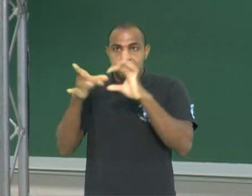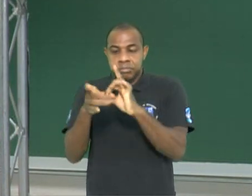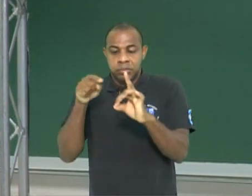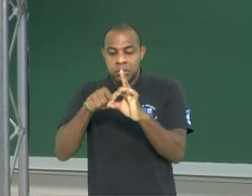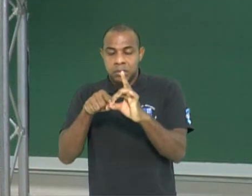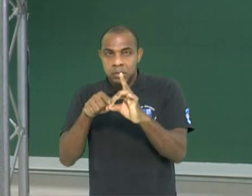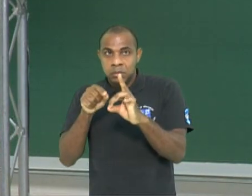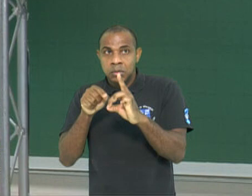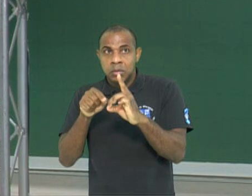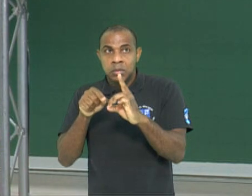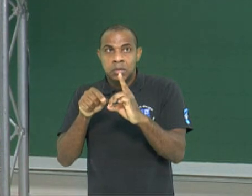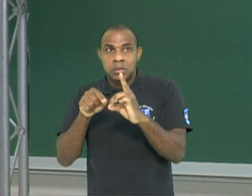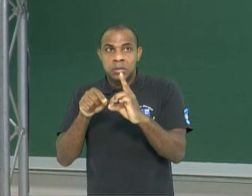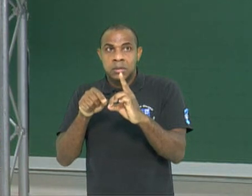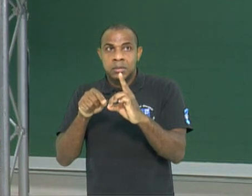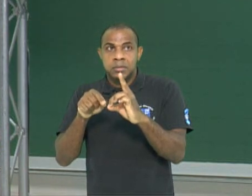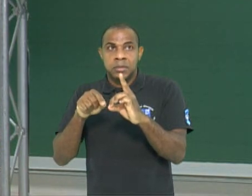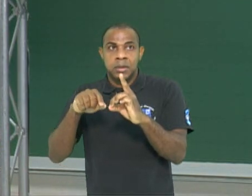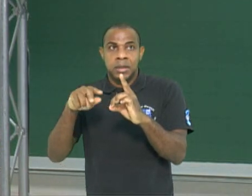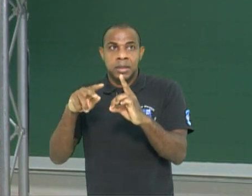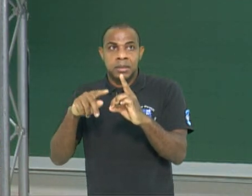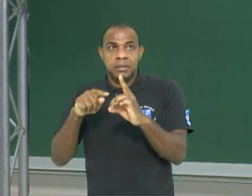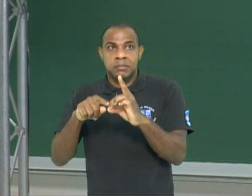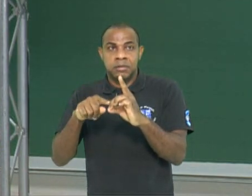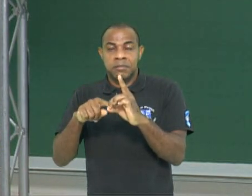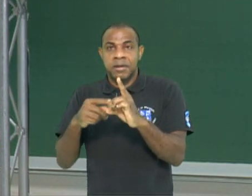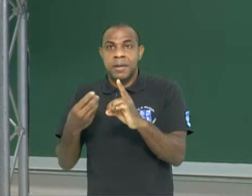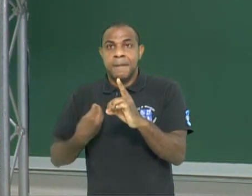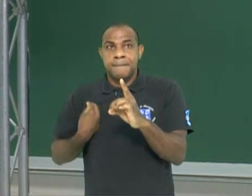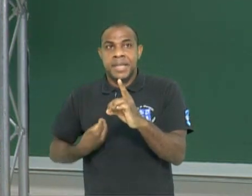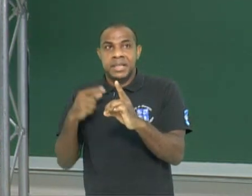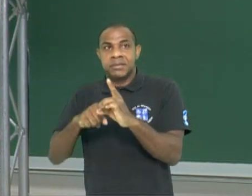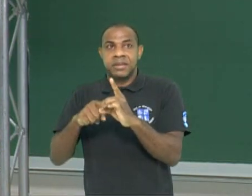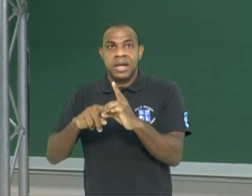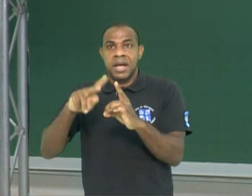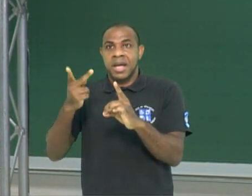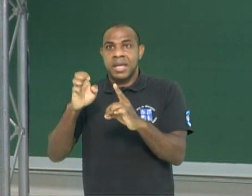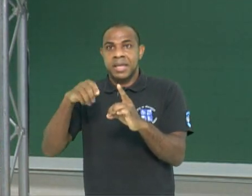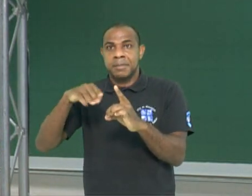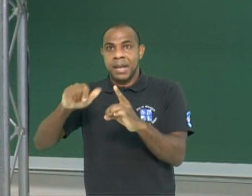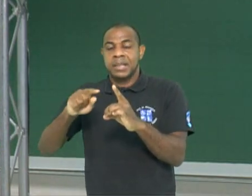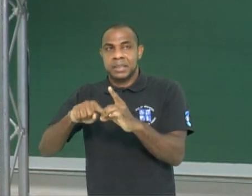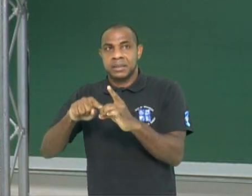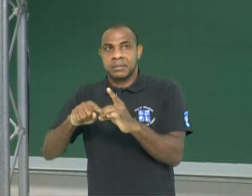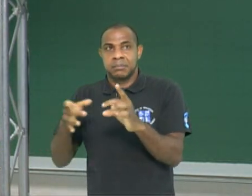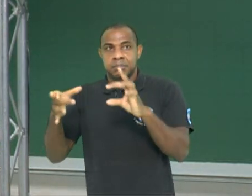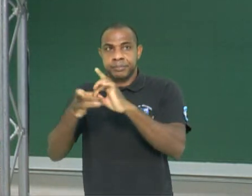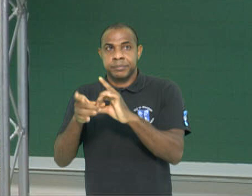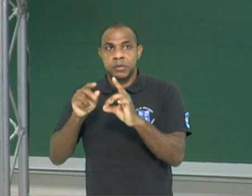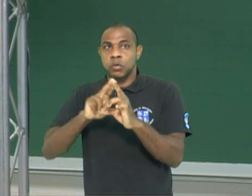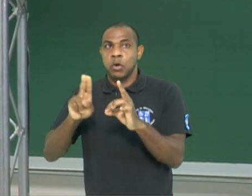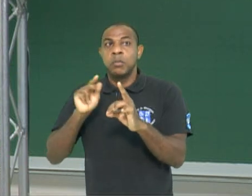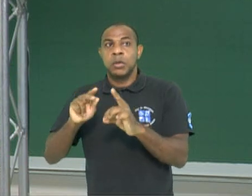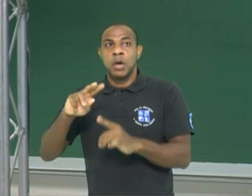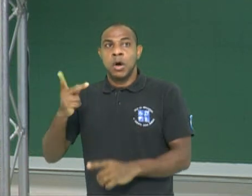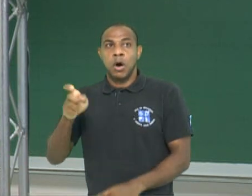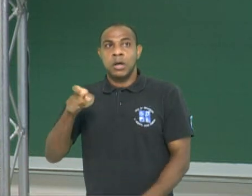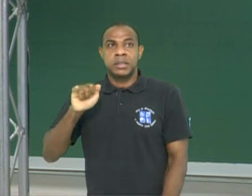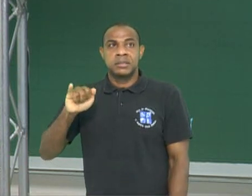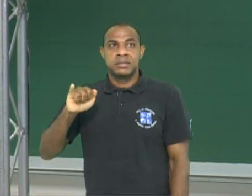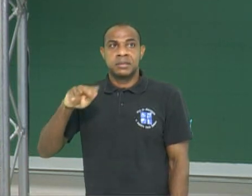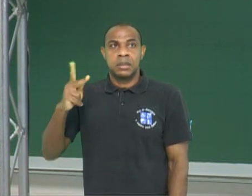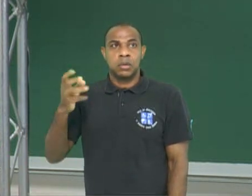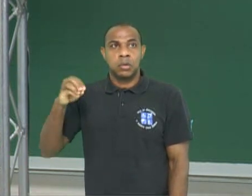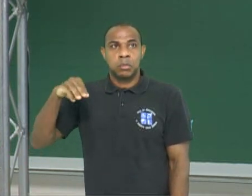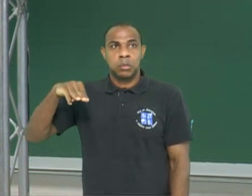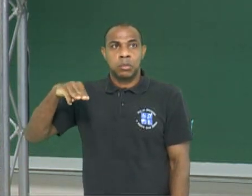com a hemoglobina presente nas hemácias e aí ela vai ser transportada. Então a gente vai chamar nesse momento de oxihemoglobina. Quando ele chegar lá nos tecidos,